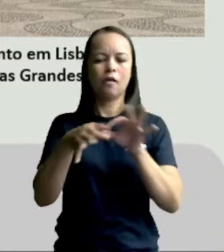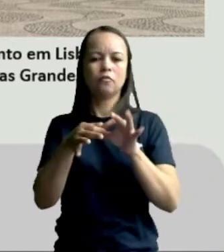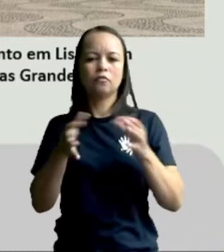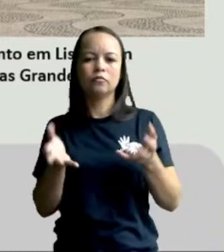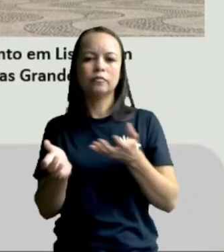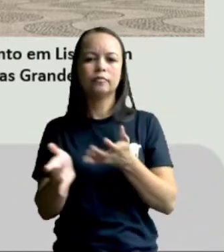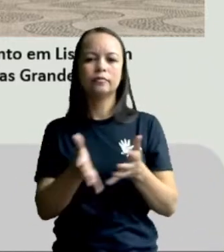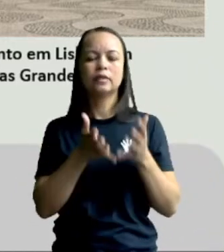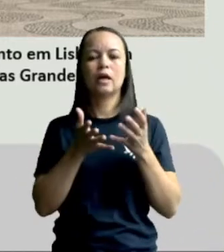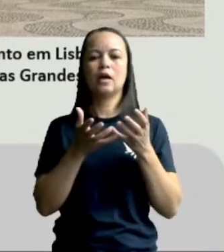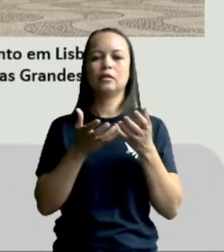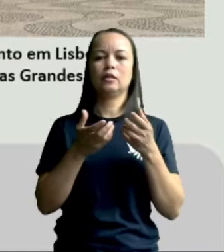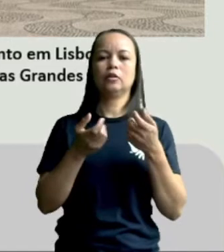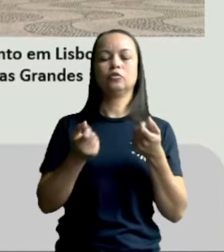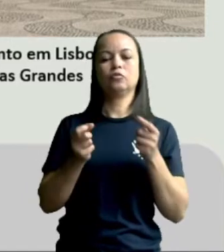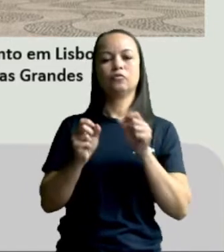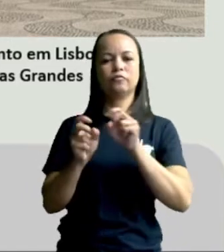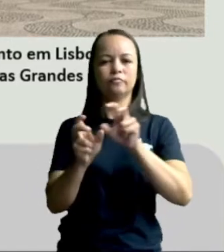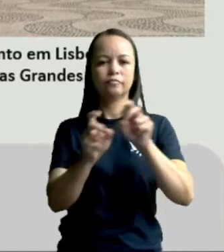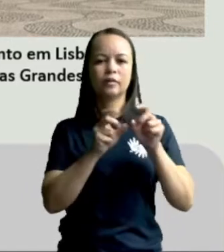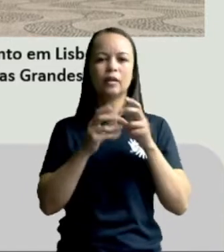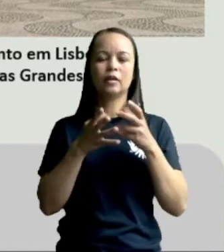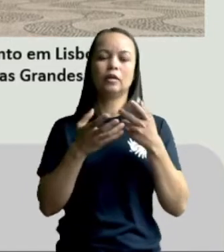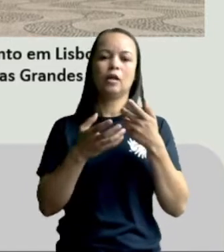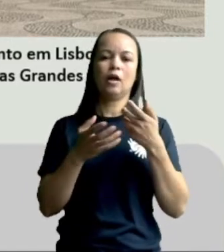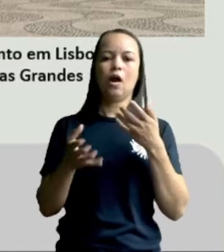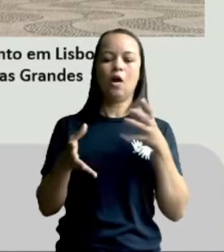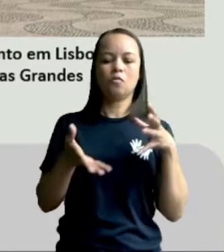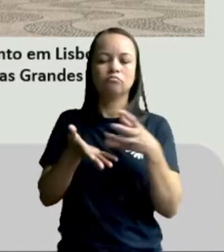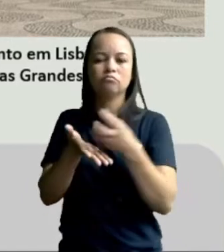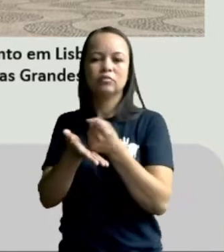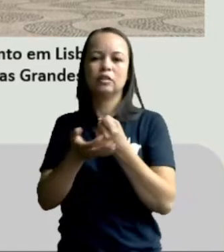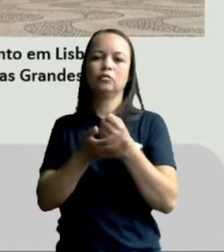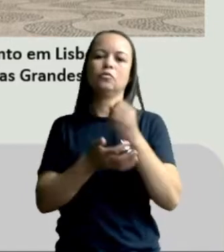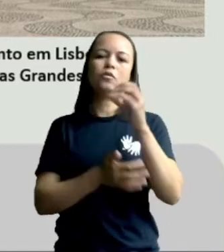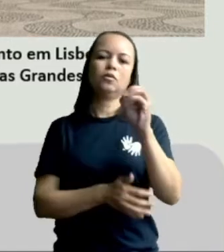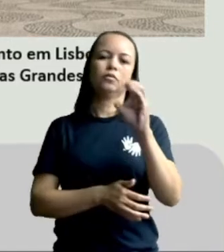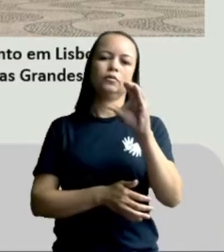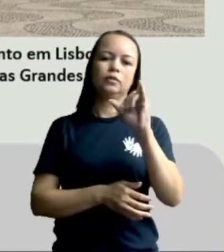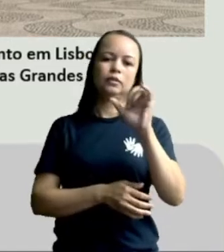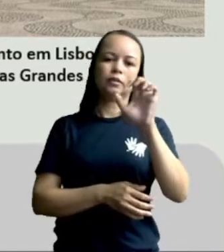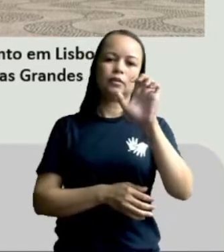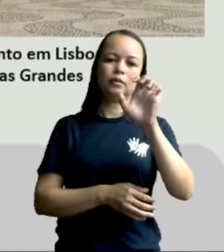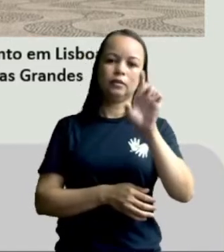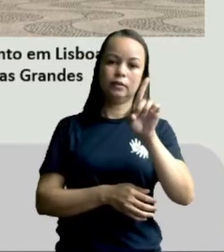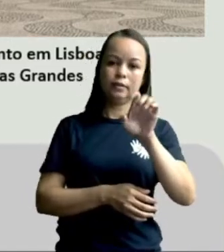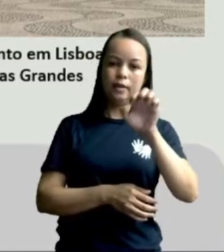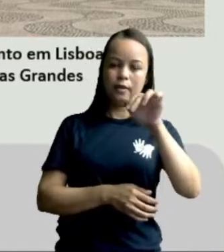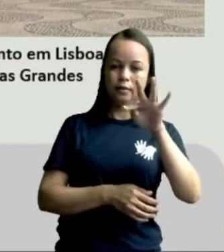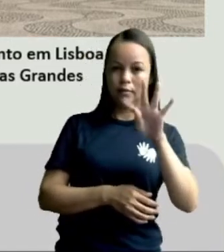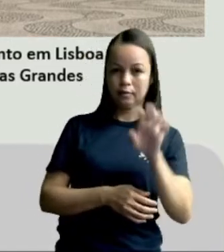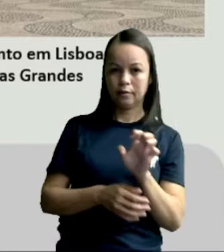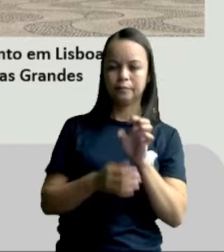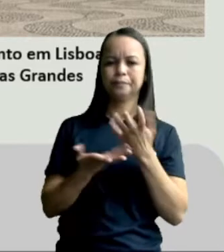das mercadorias obtidas no Ocidente. Aí, aqui a Raquel traz uma imagem, né,